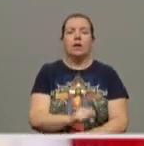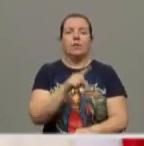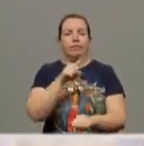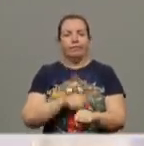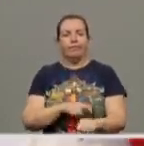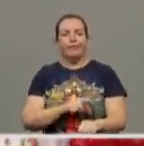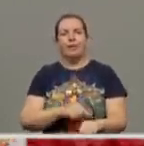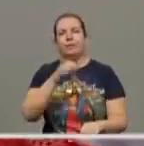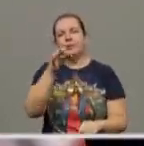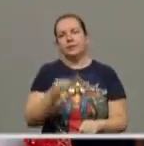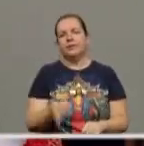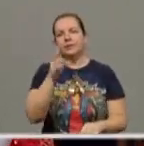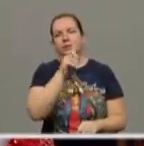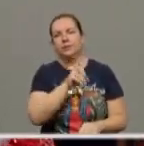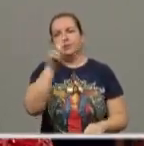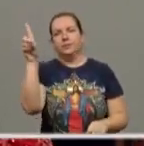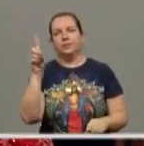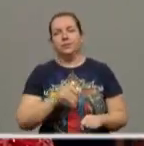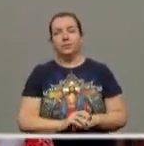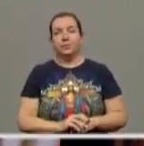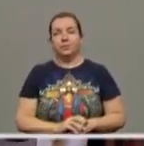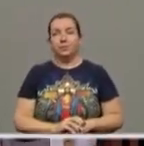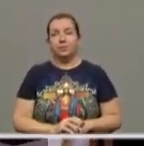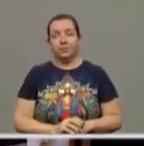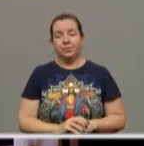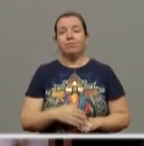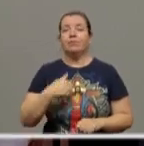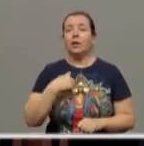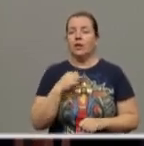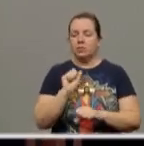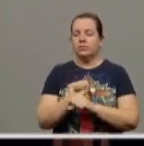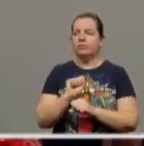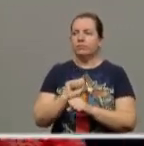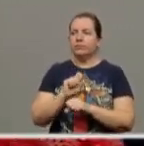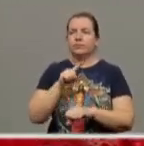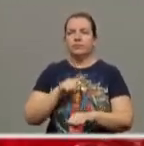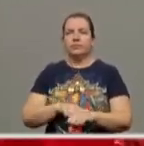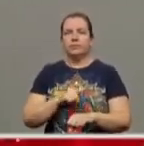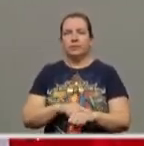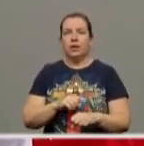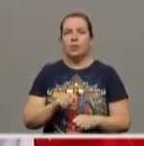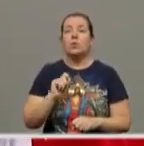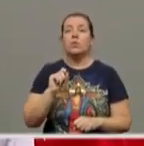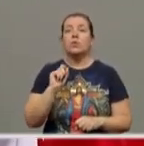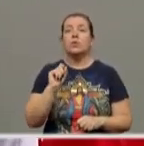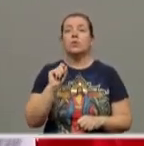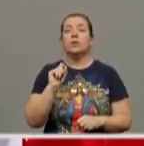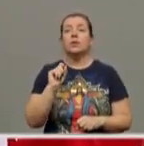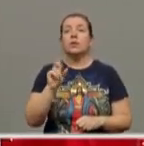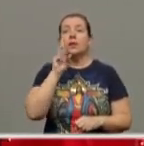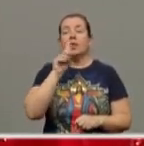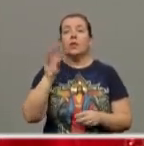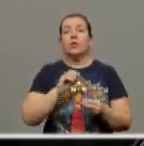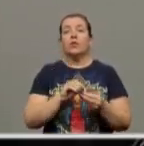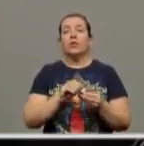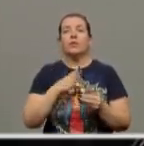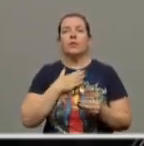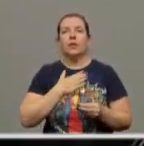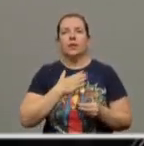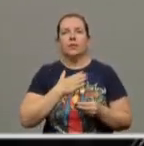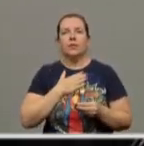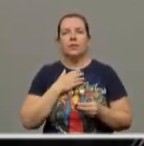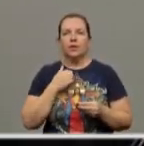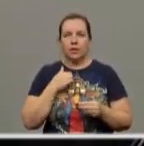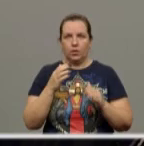que custa esperar o tempo? Eu esperei o tempo, e olha o que, que Deus fez de mim. Eu casei? Casei ou não,